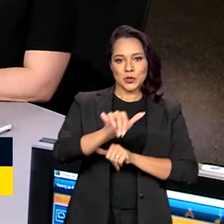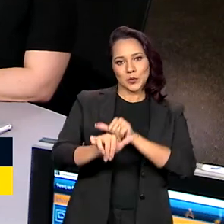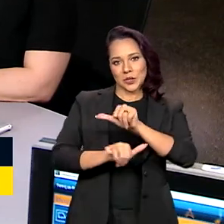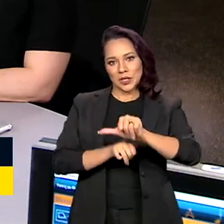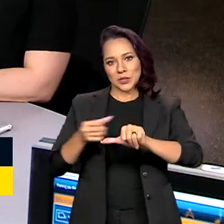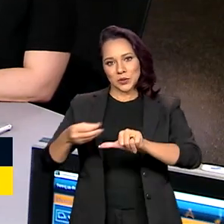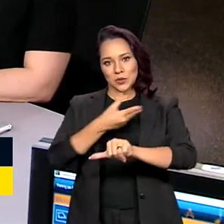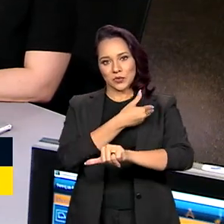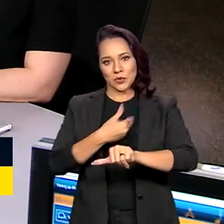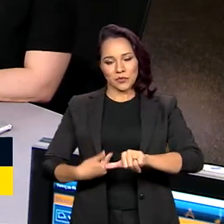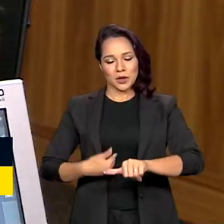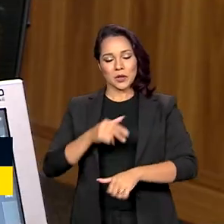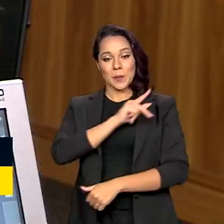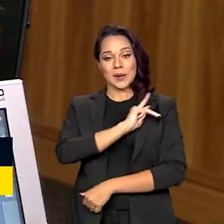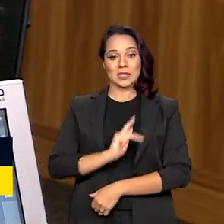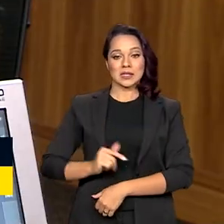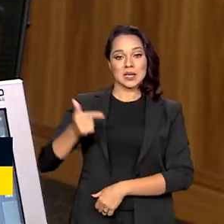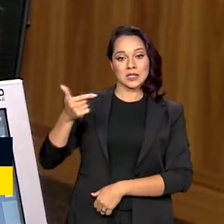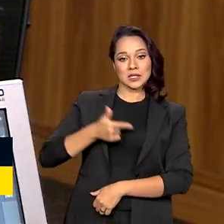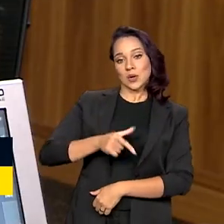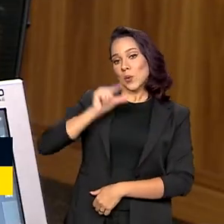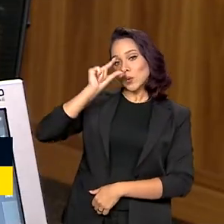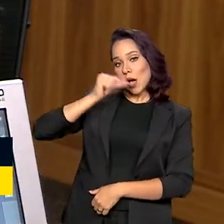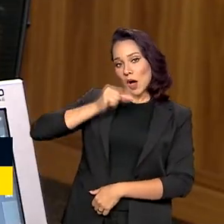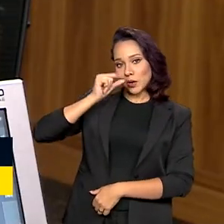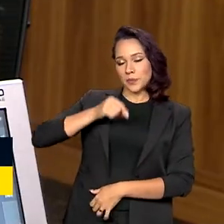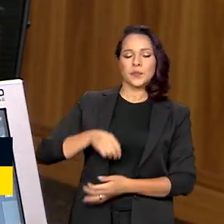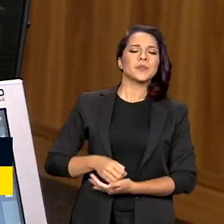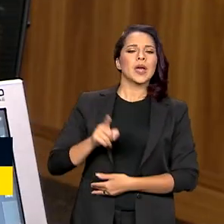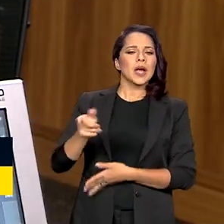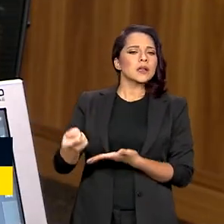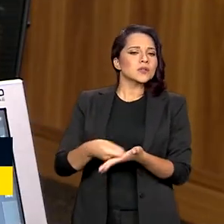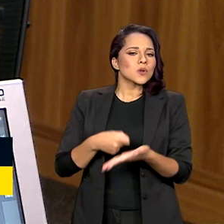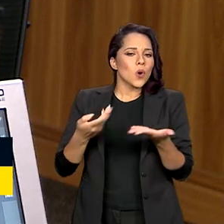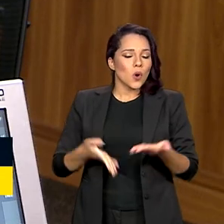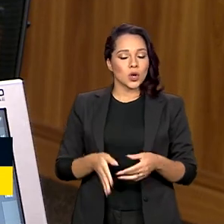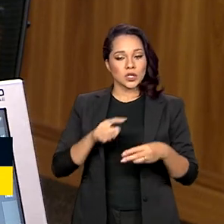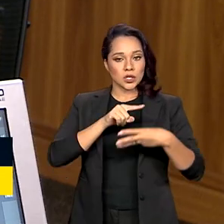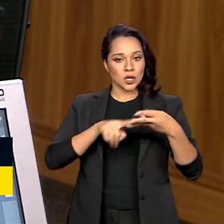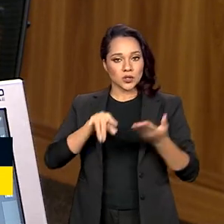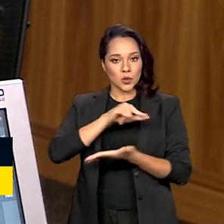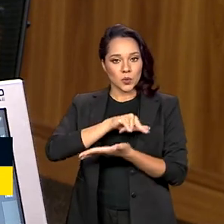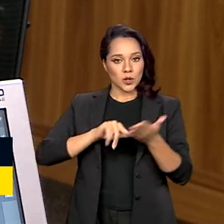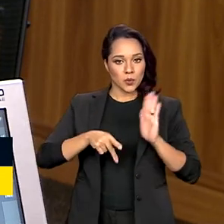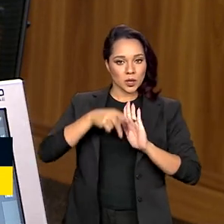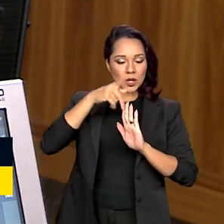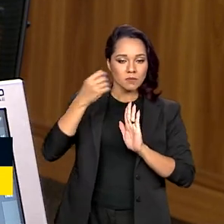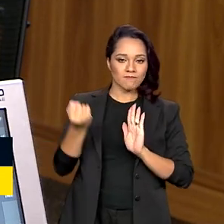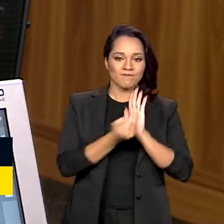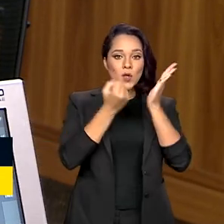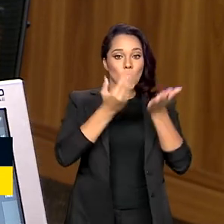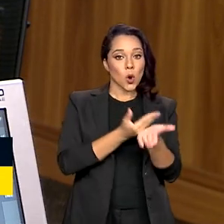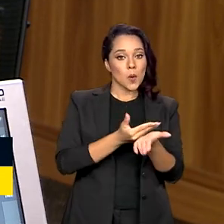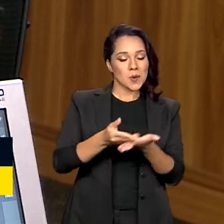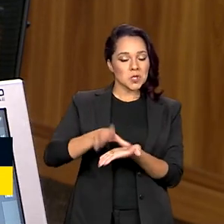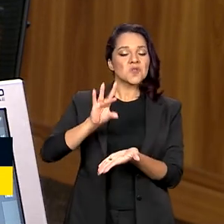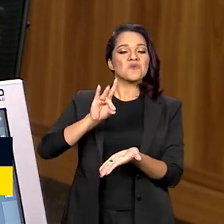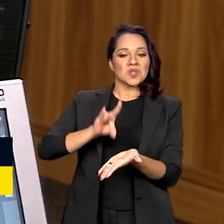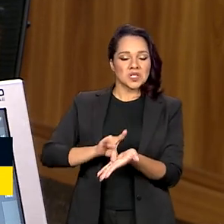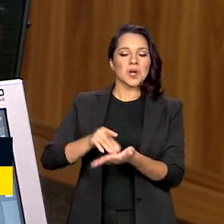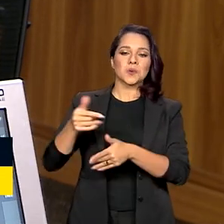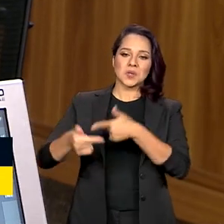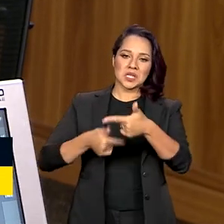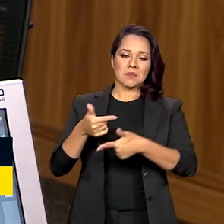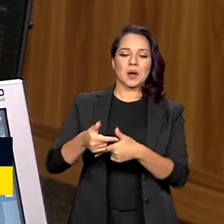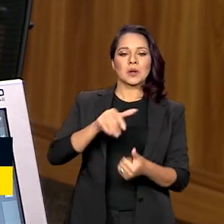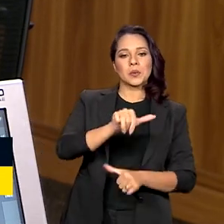novo governo, o vice-presidente eleito Geraldo Alckmin, assinou hoje 3 portarias que marcam o início formal dos